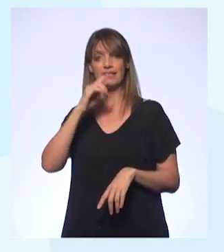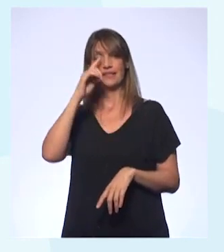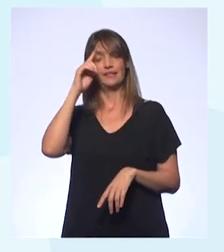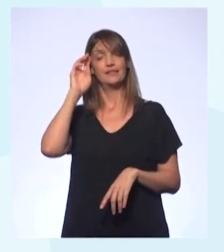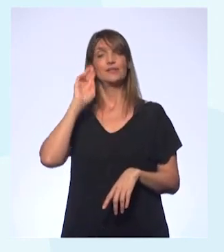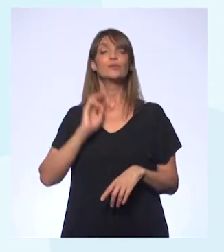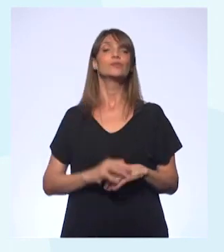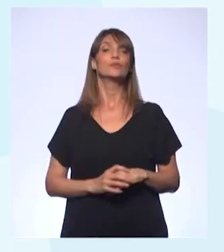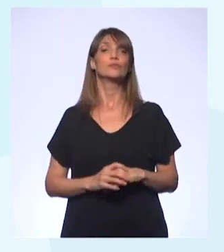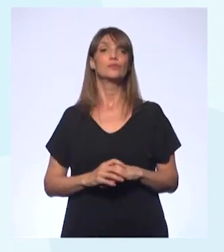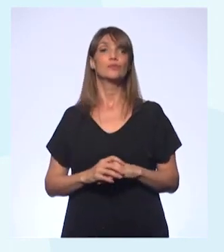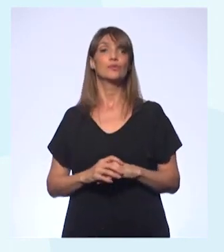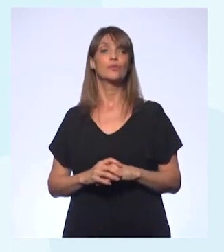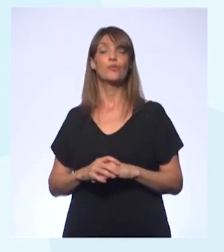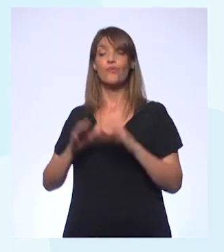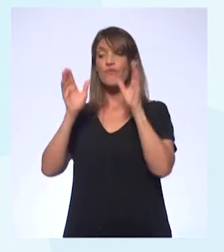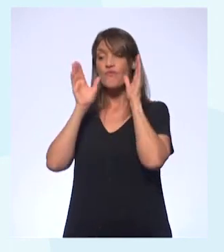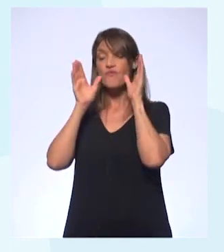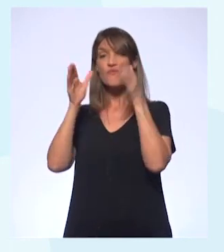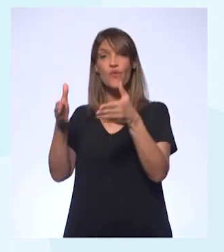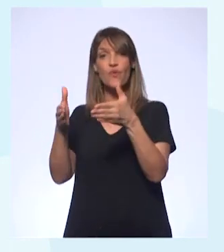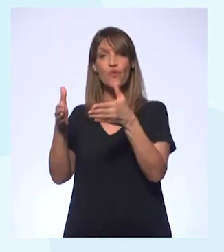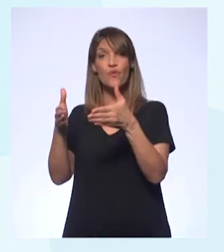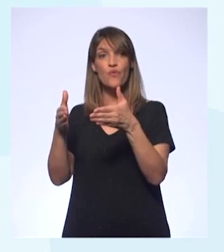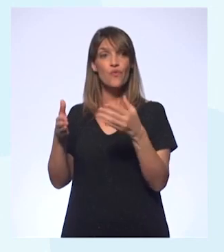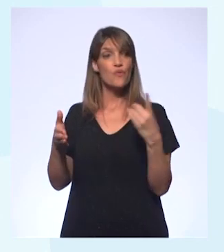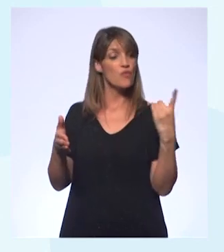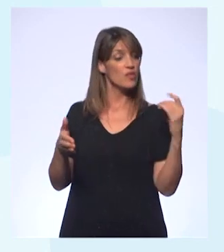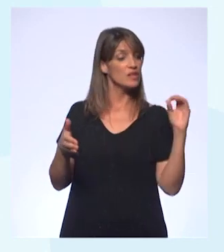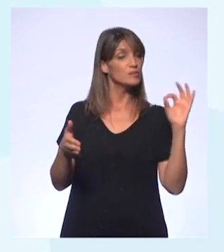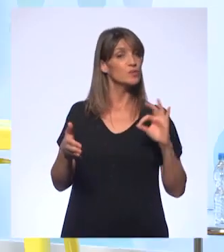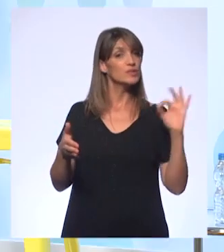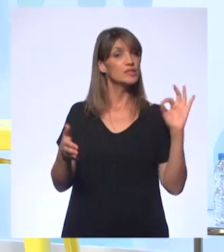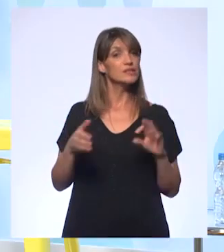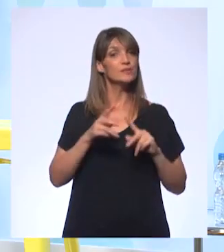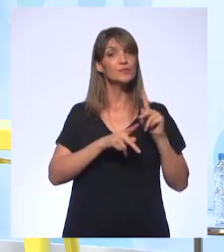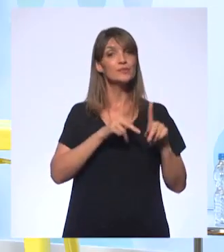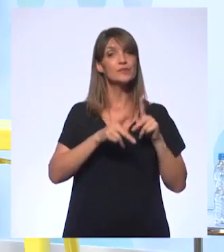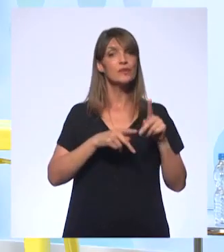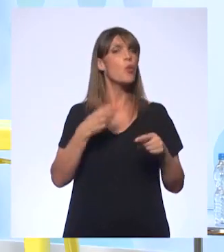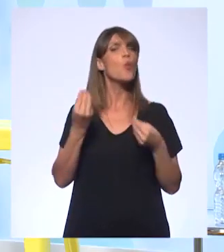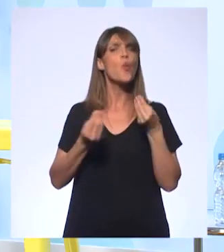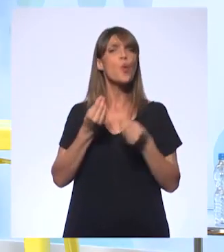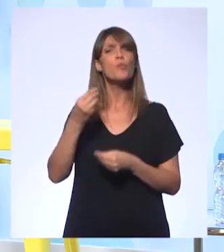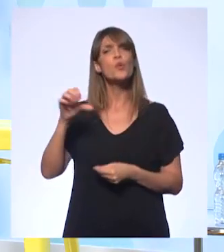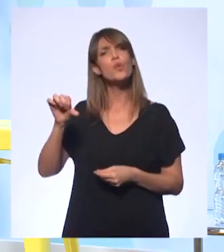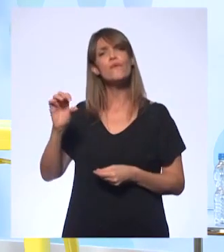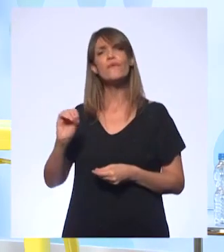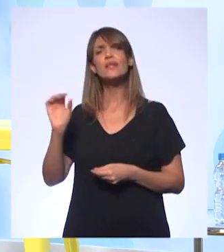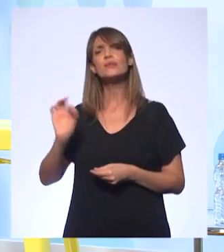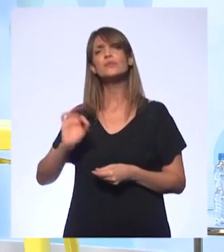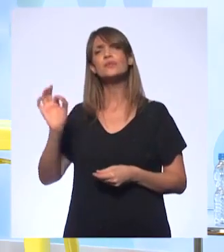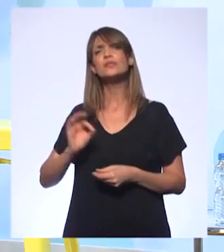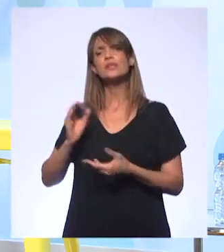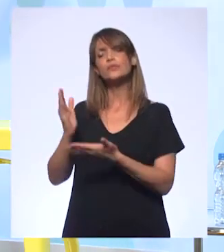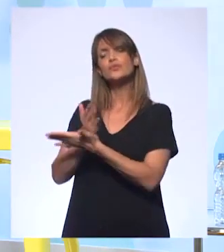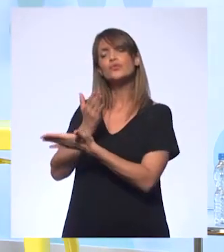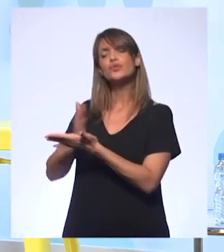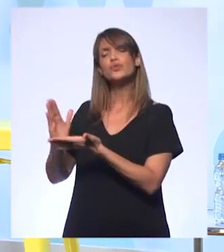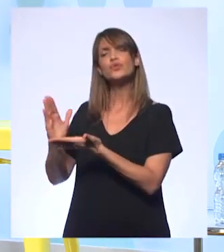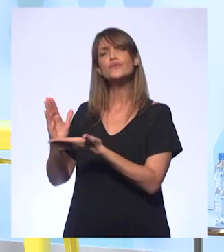está concentrado nas mãos de 10% da população. E como é que esses 90% divide,